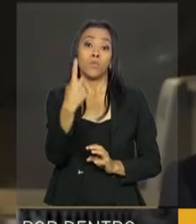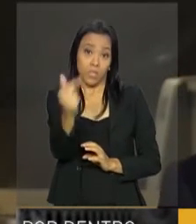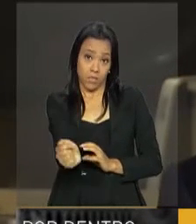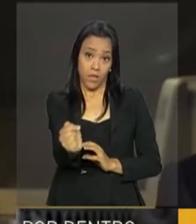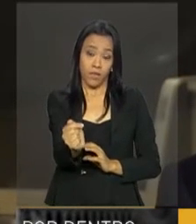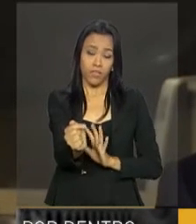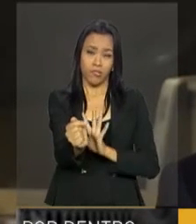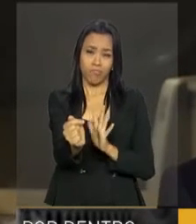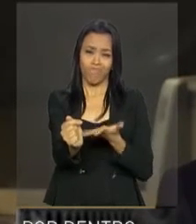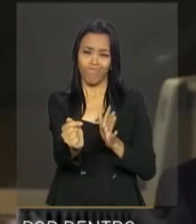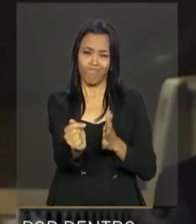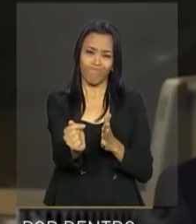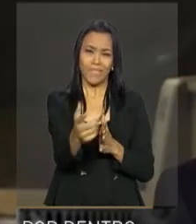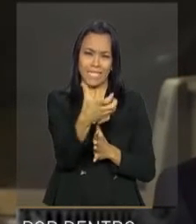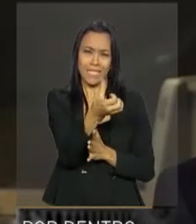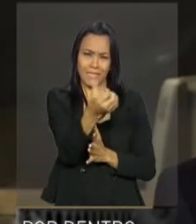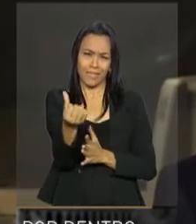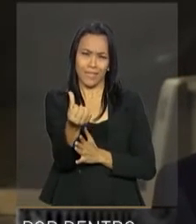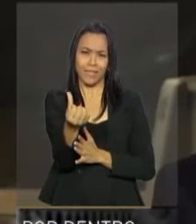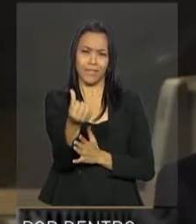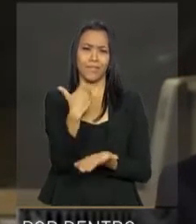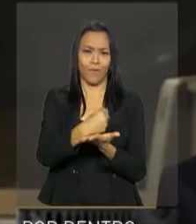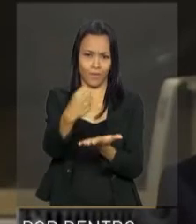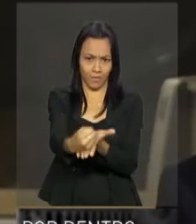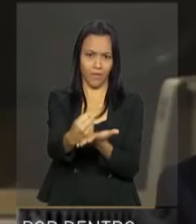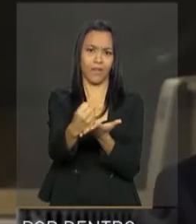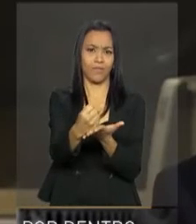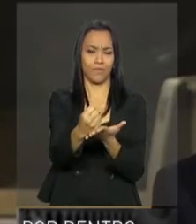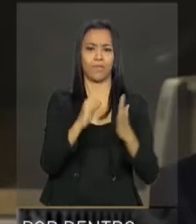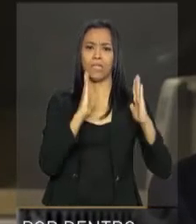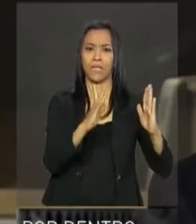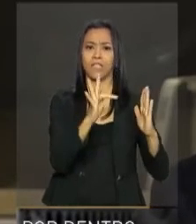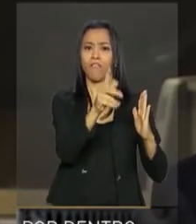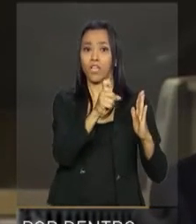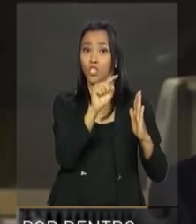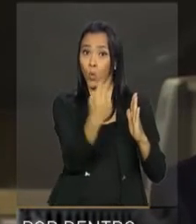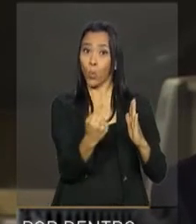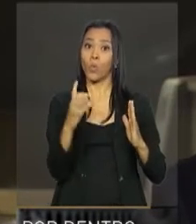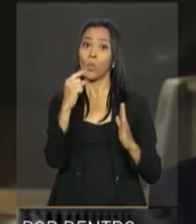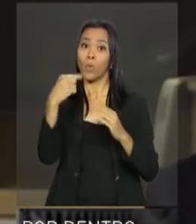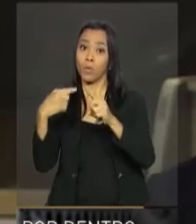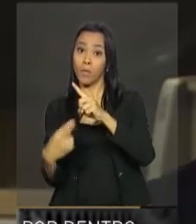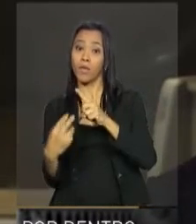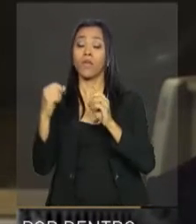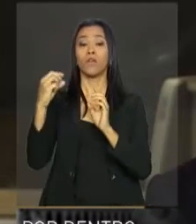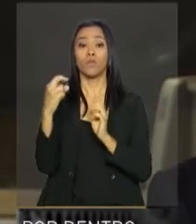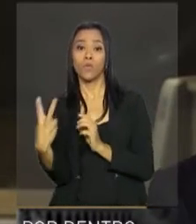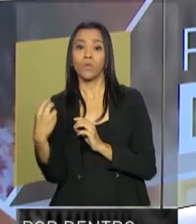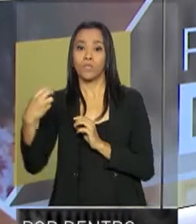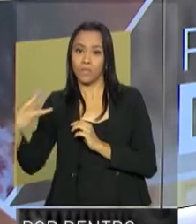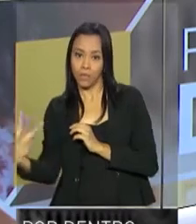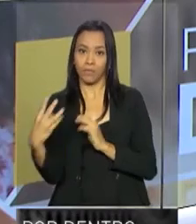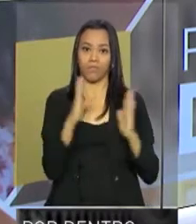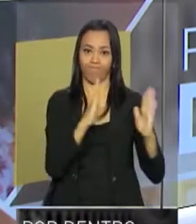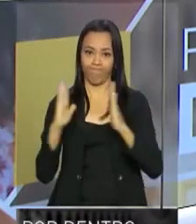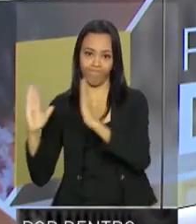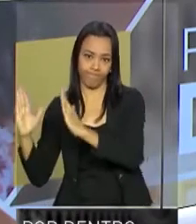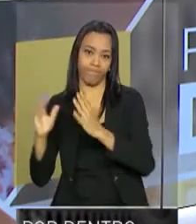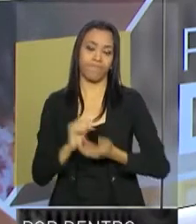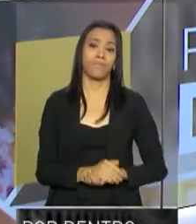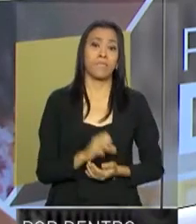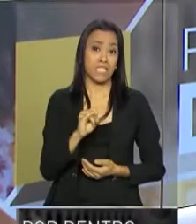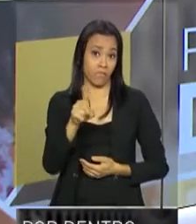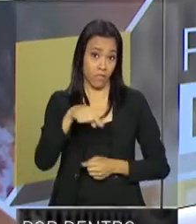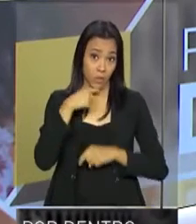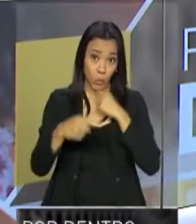2017 serão em torno de 600 mil contratações na faixa 1, 1,5, 2 e 3 do programa. Se você